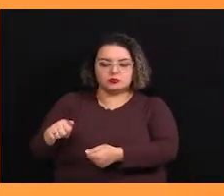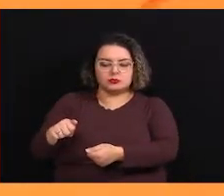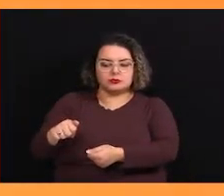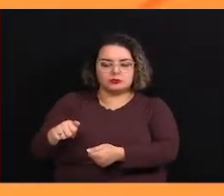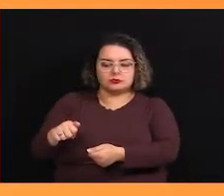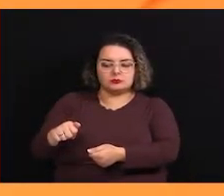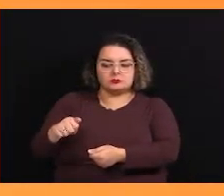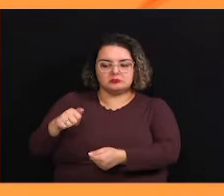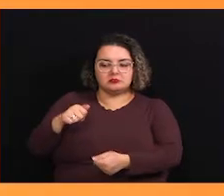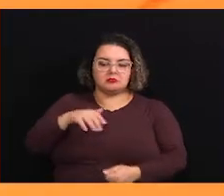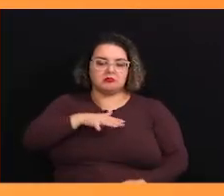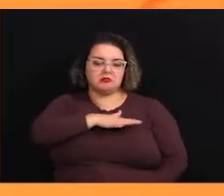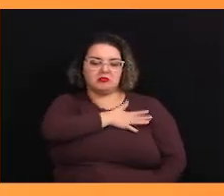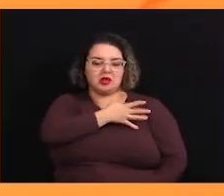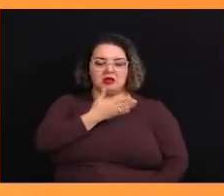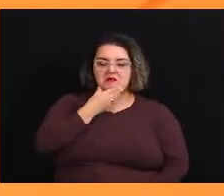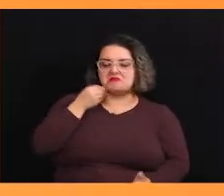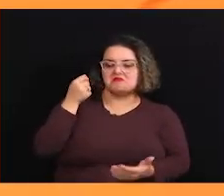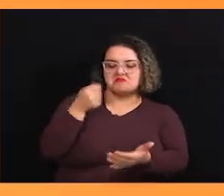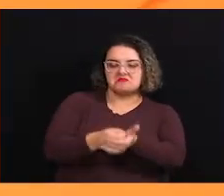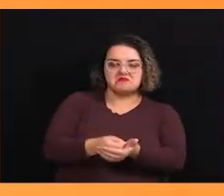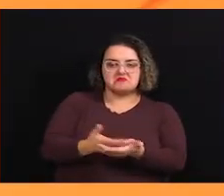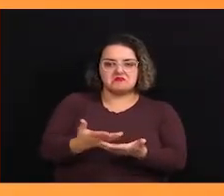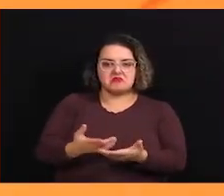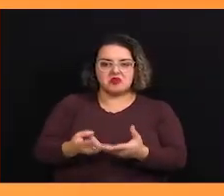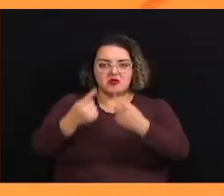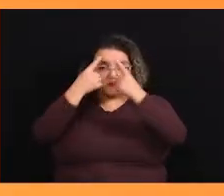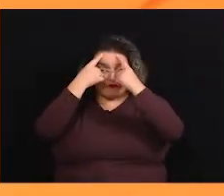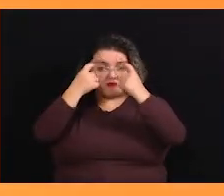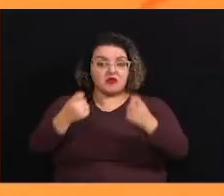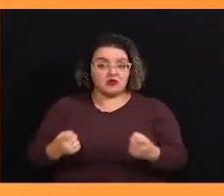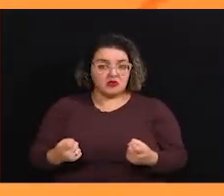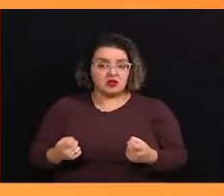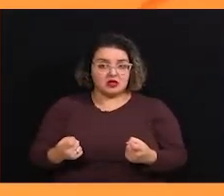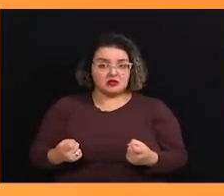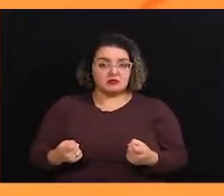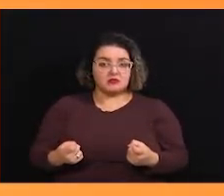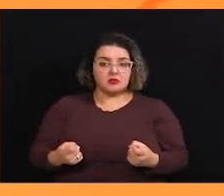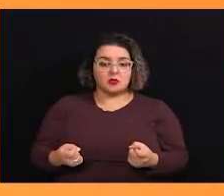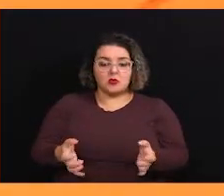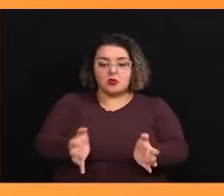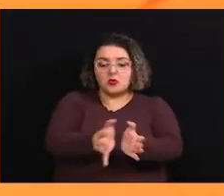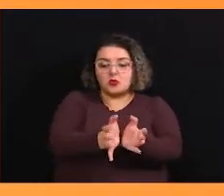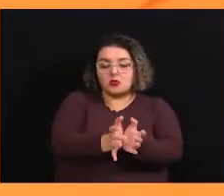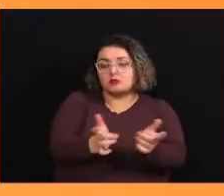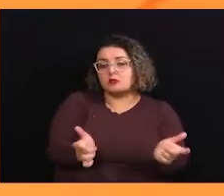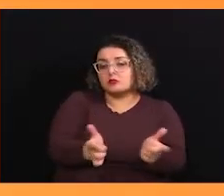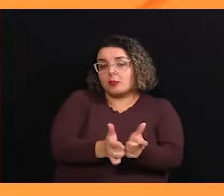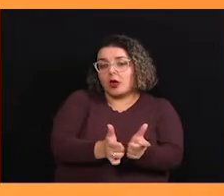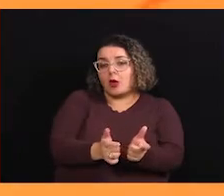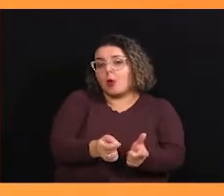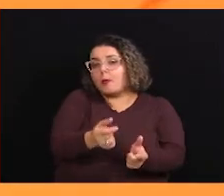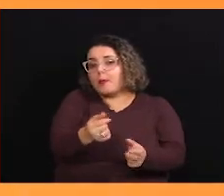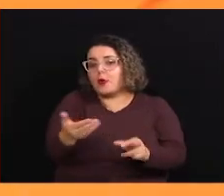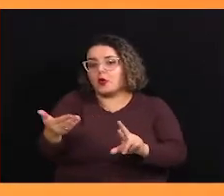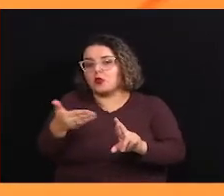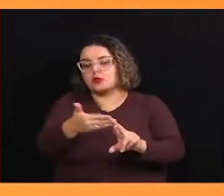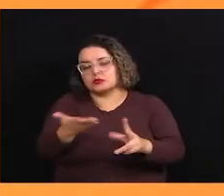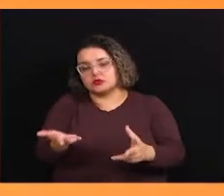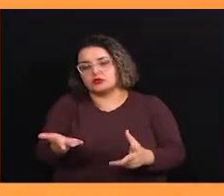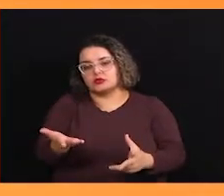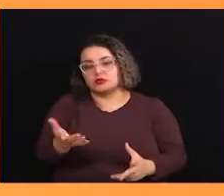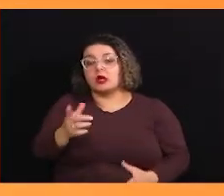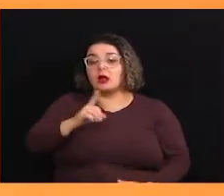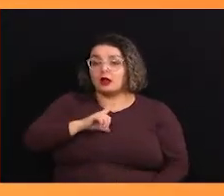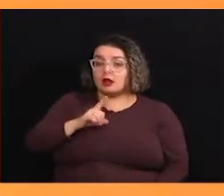tão preconceituoso, tão machista, tão violento, com grupos minoritários, com grupos pouco representados,